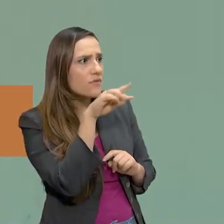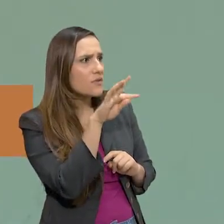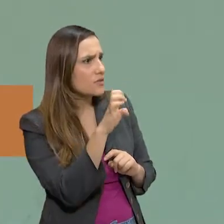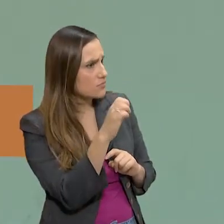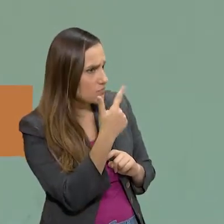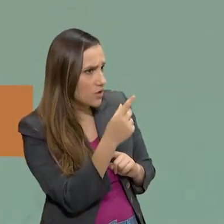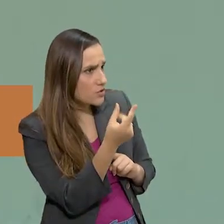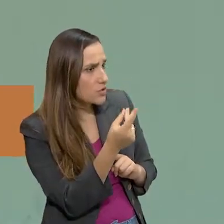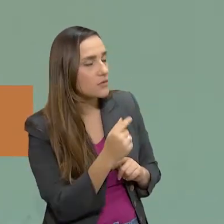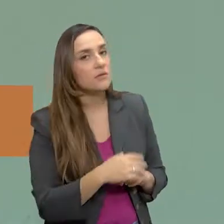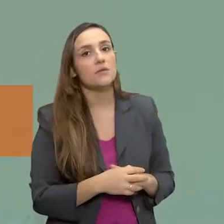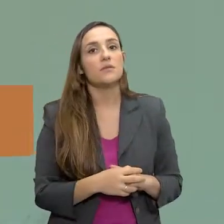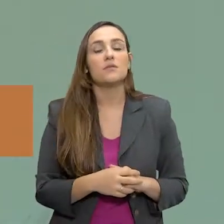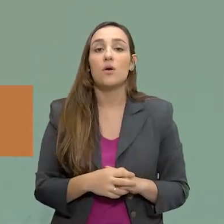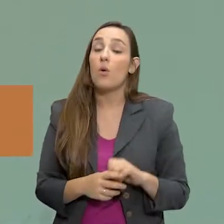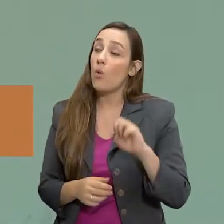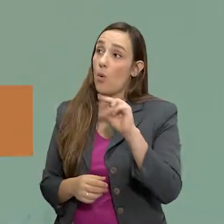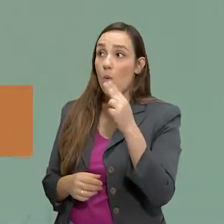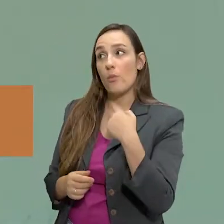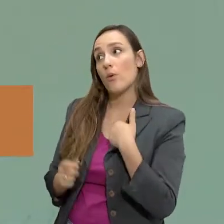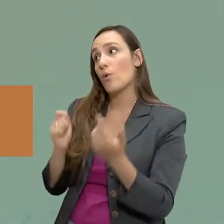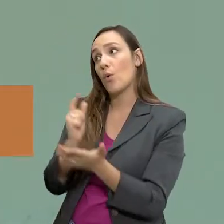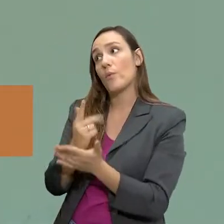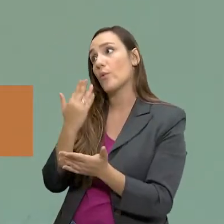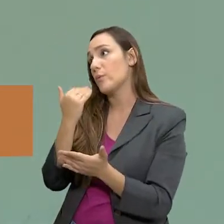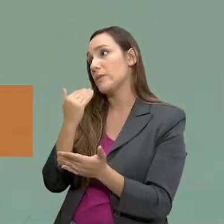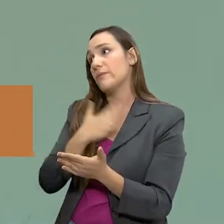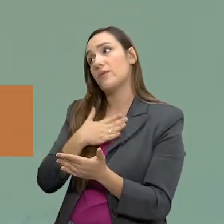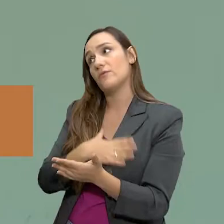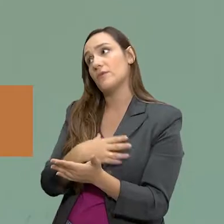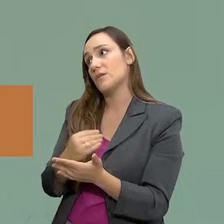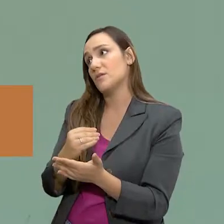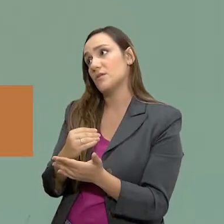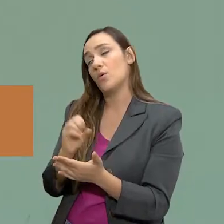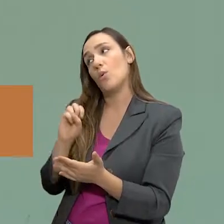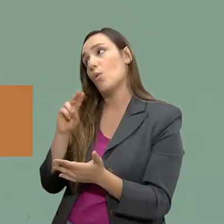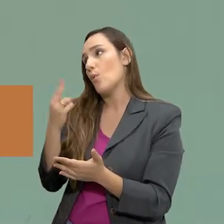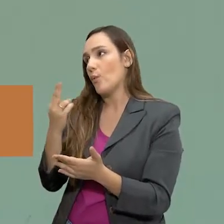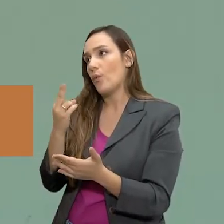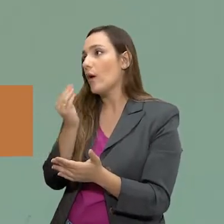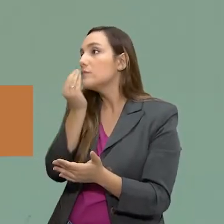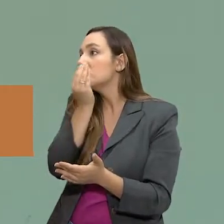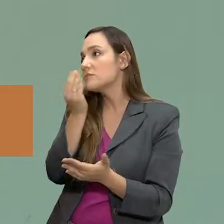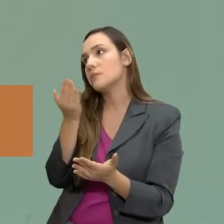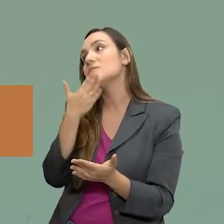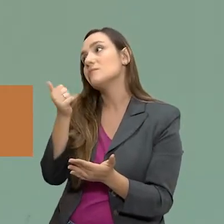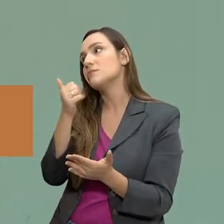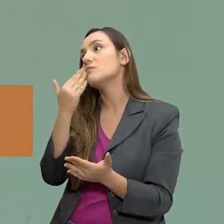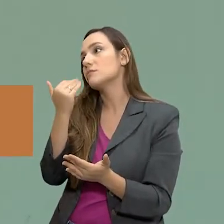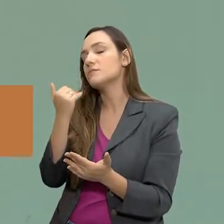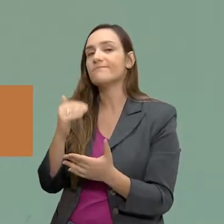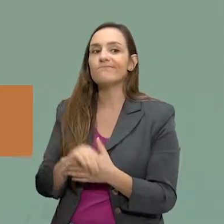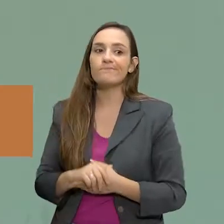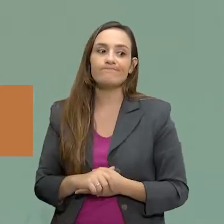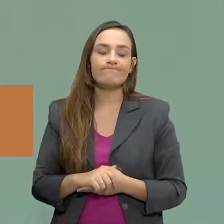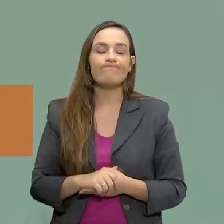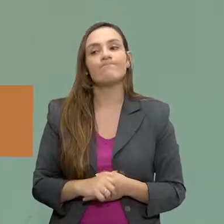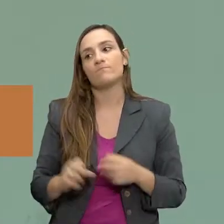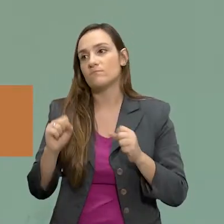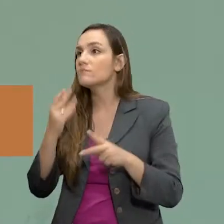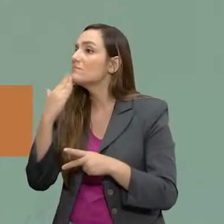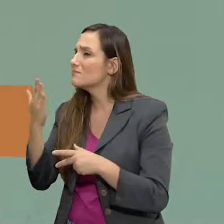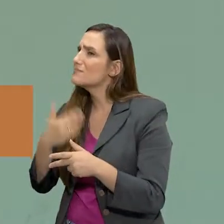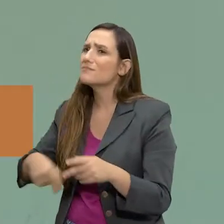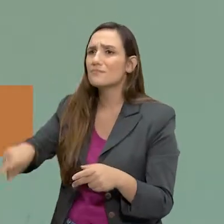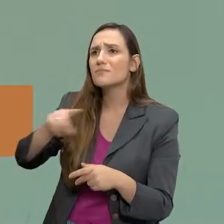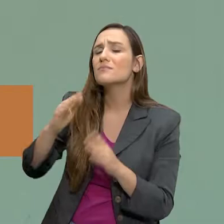comprar o absorvente, então ou eu compro o alimento do meu filho, o absorvente. E é claro que elas optavam pela alimentação. Então a gente achou de bastante validade